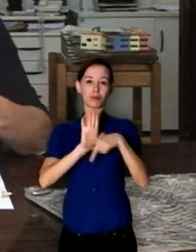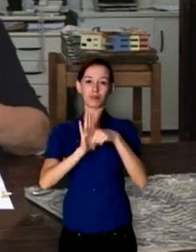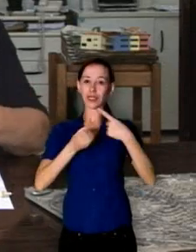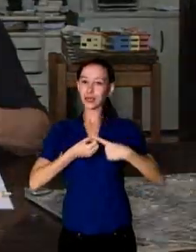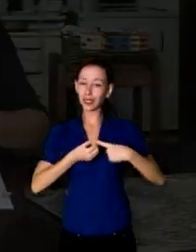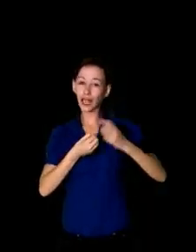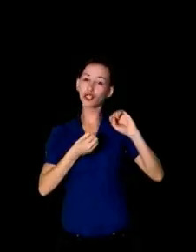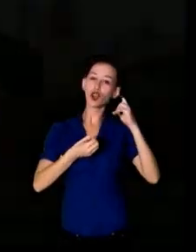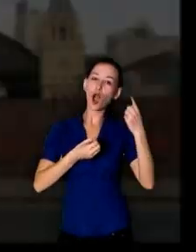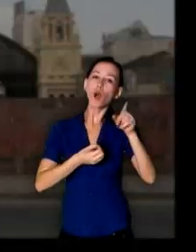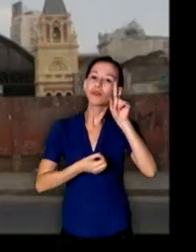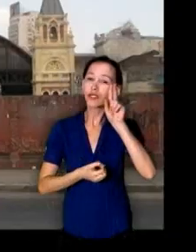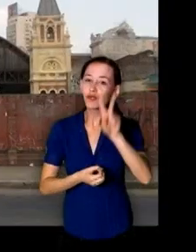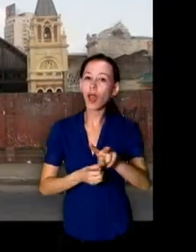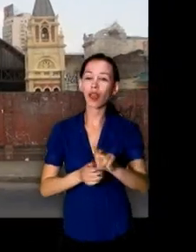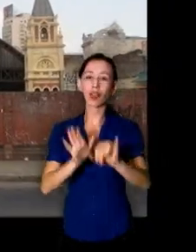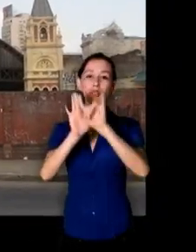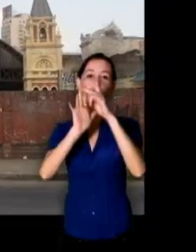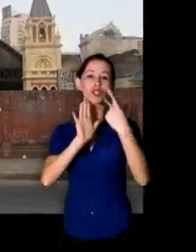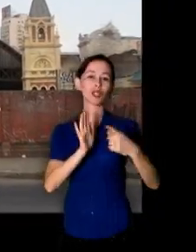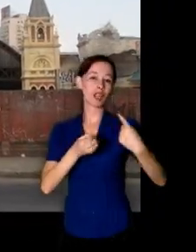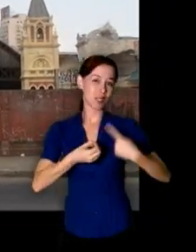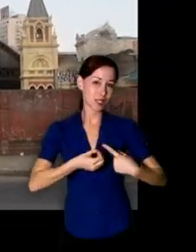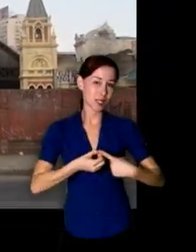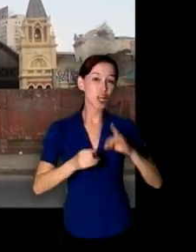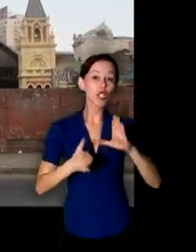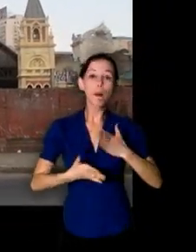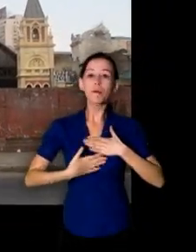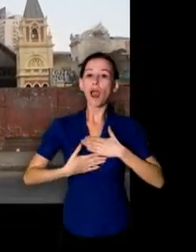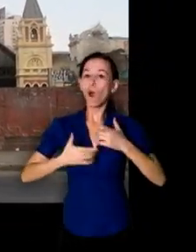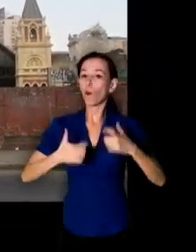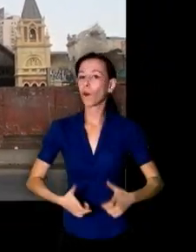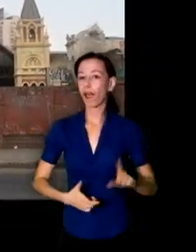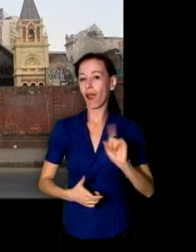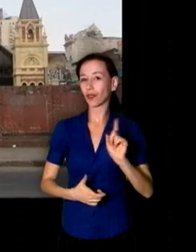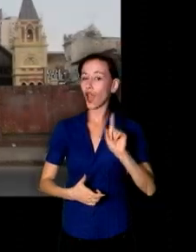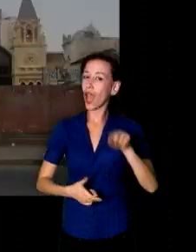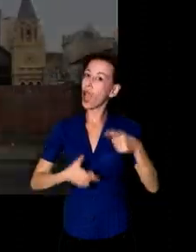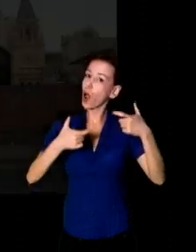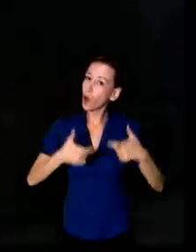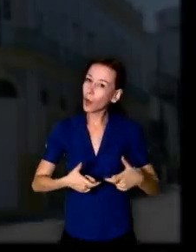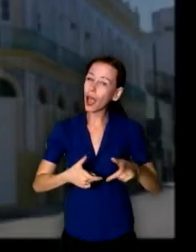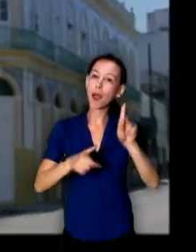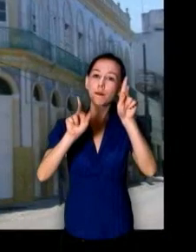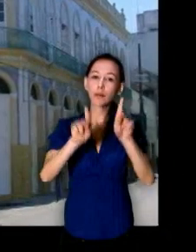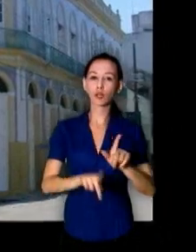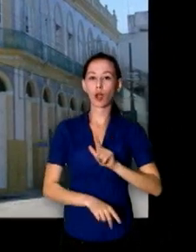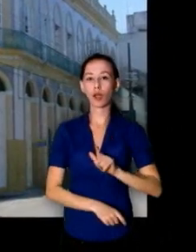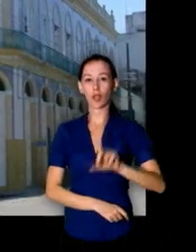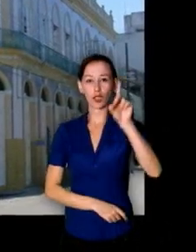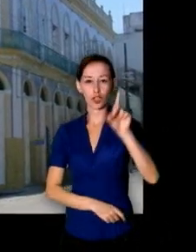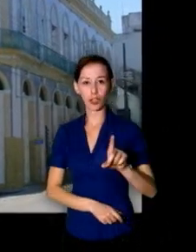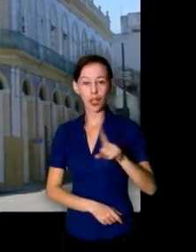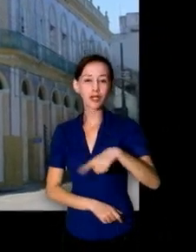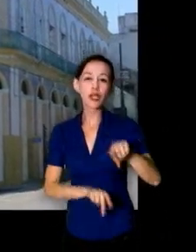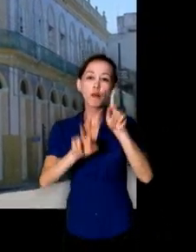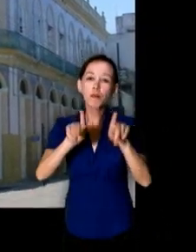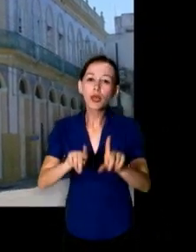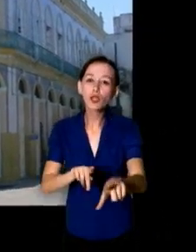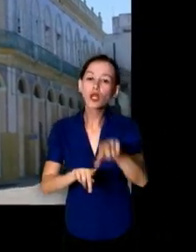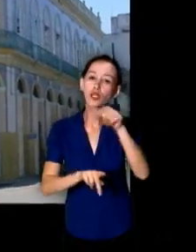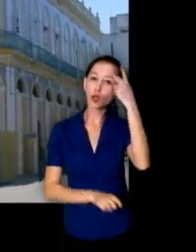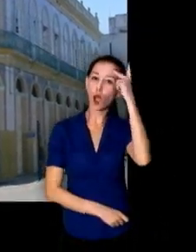que eu quero viver. Então, não é só o meu lugar, mas é o lugar do cidadão, o lugar que as pessoas vivem. Nesse